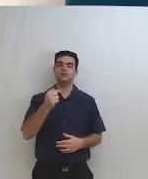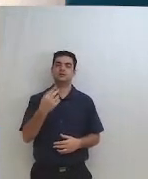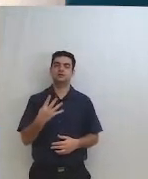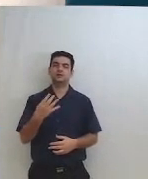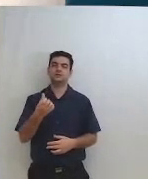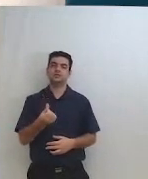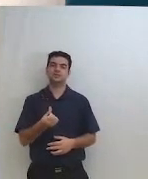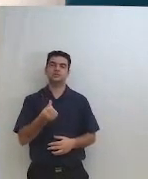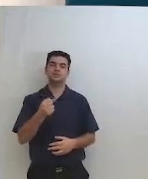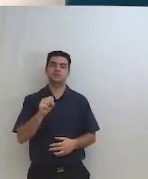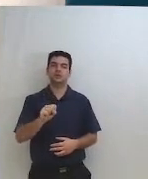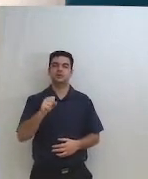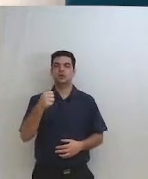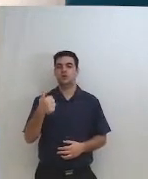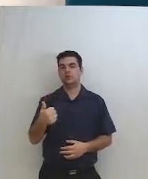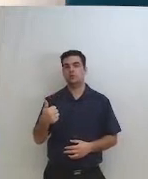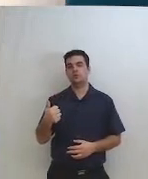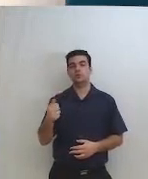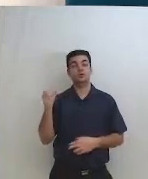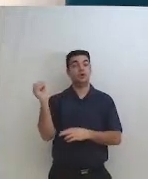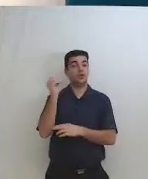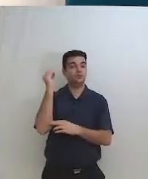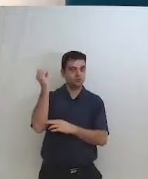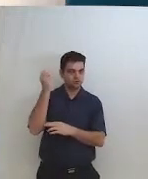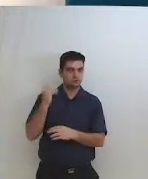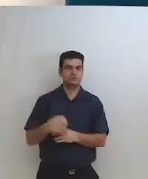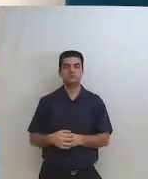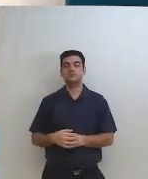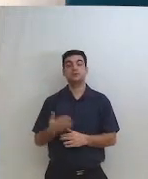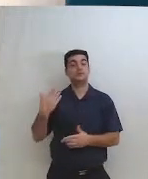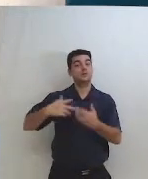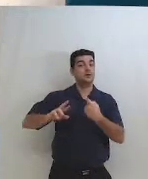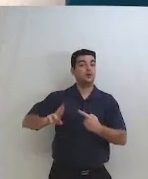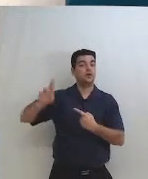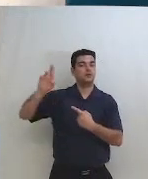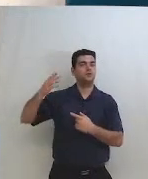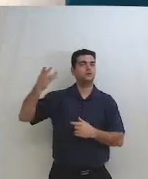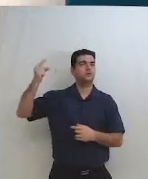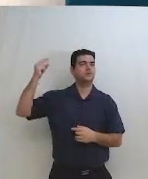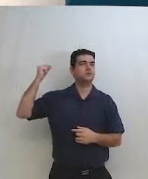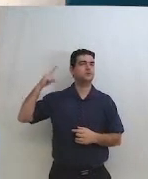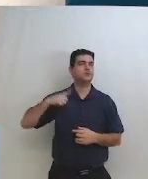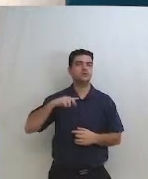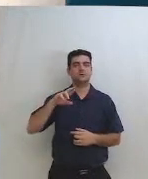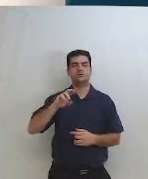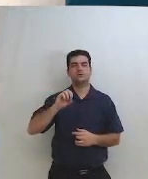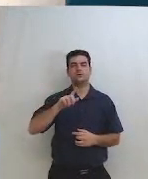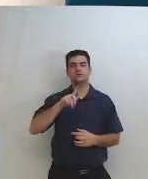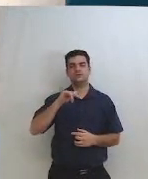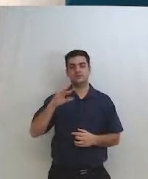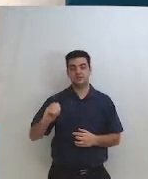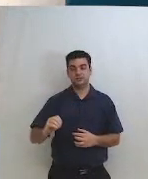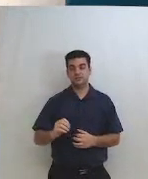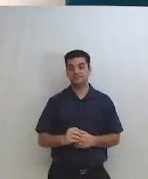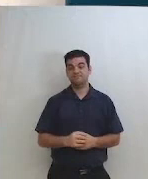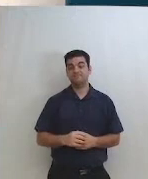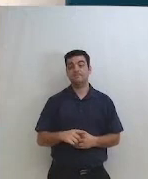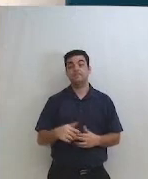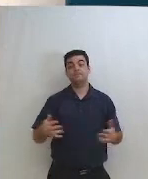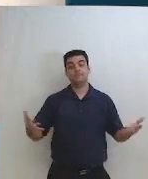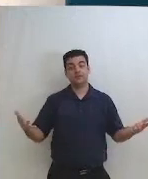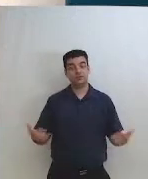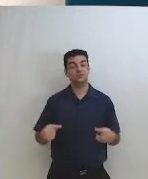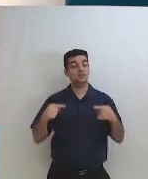1574-681 do Rio Grande do Sul, da lavra do eminente ministro Rogério Schietti Cruz, que compõe esta